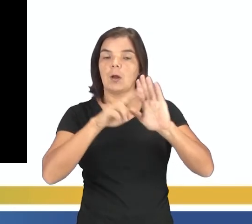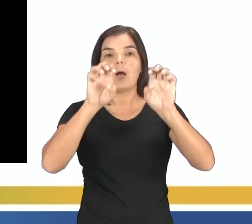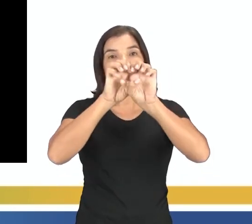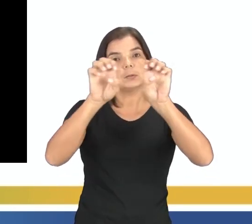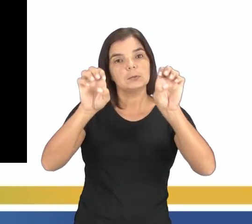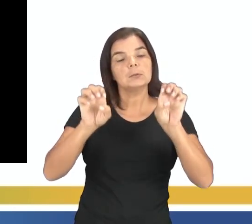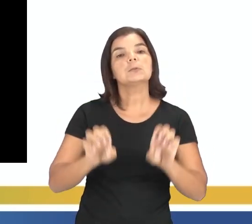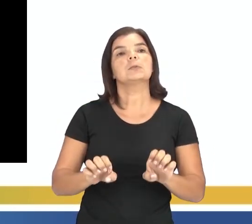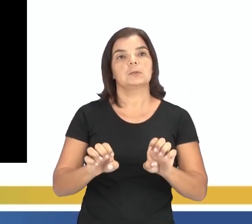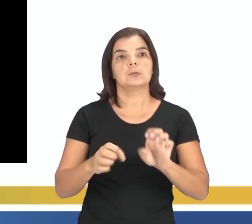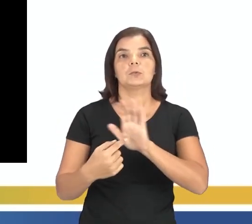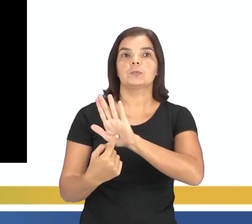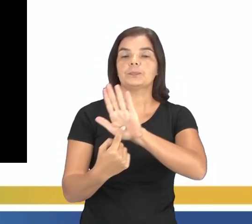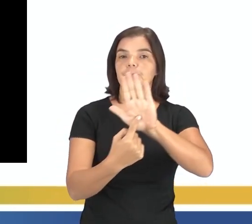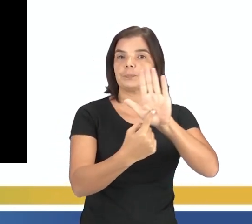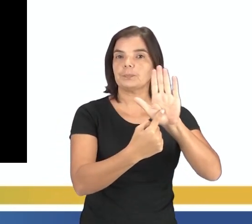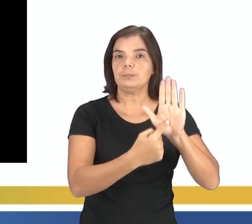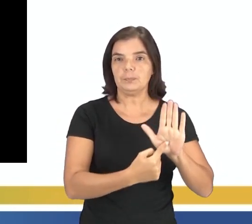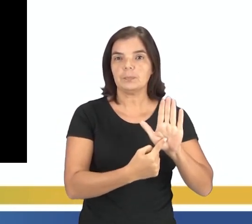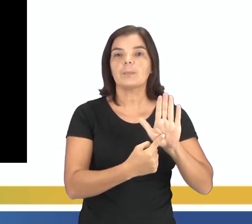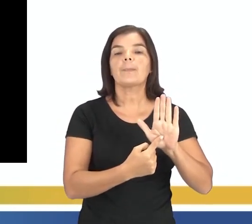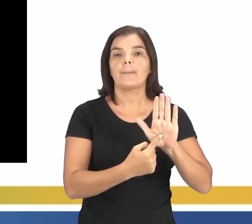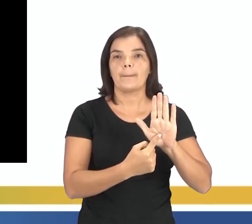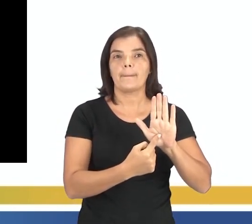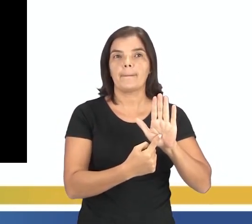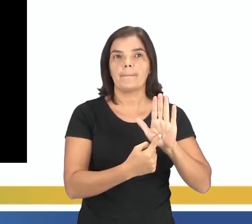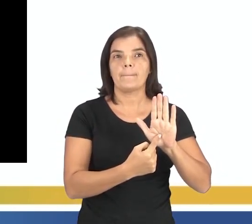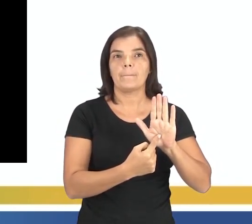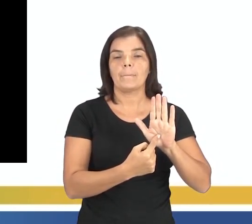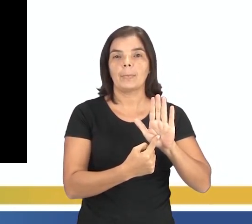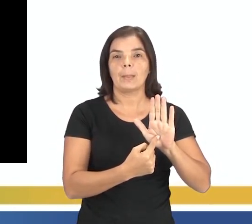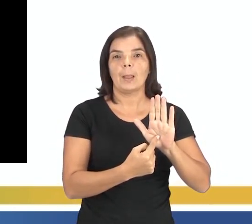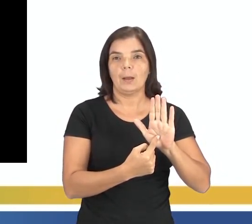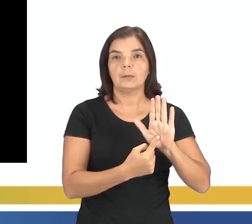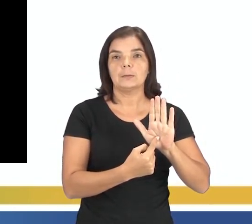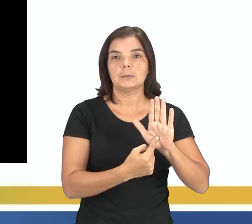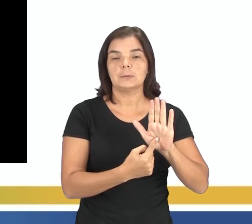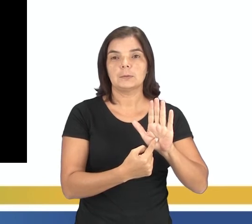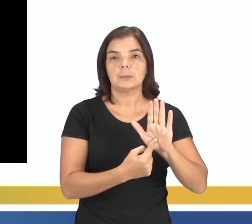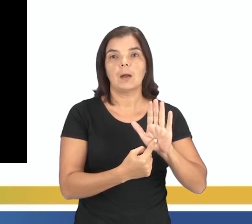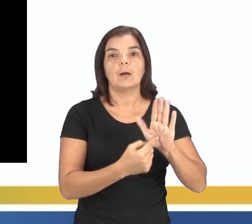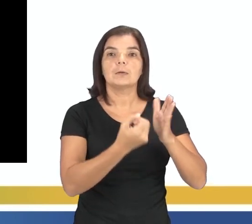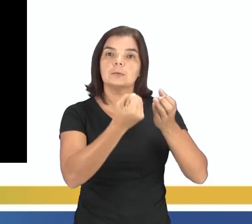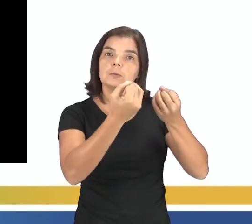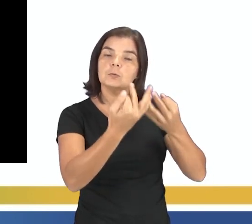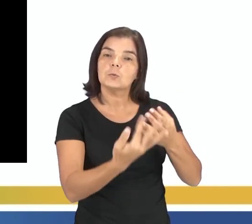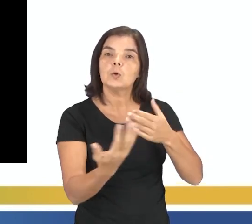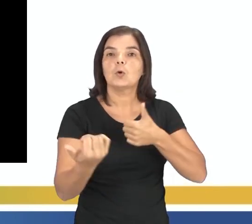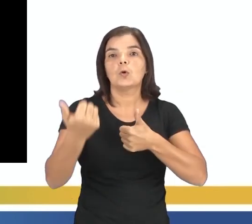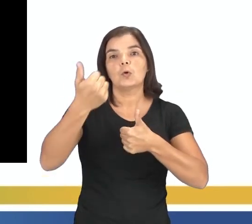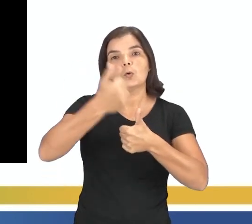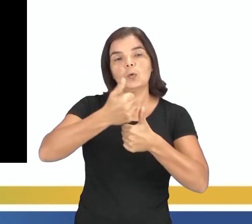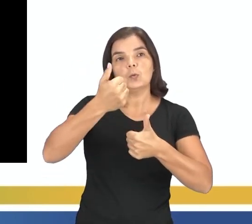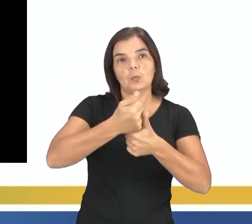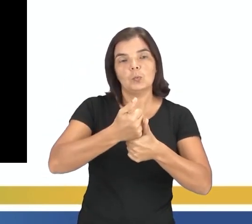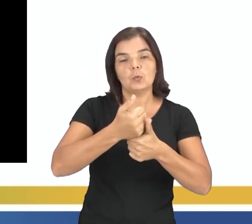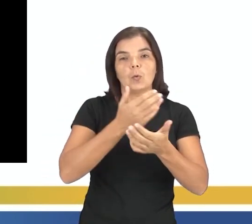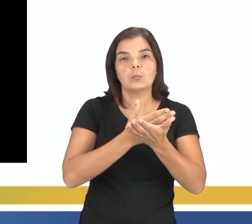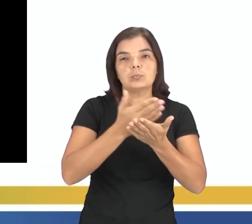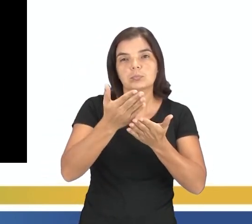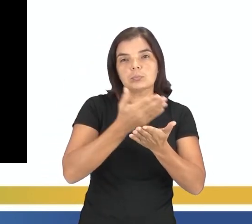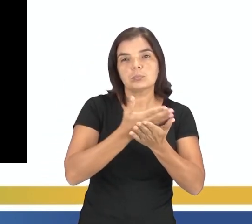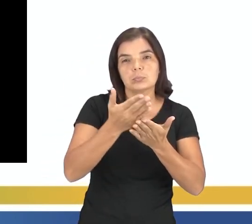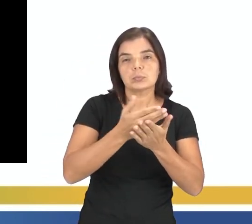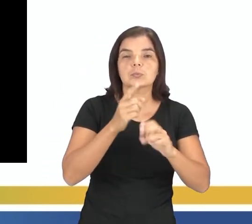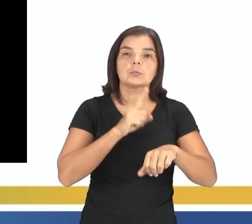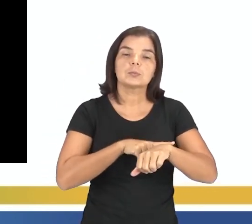equação, que mostra, que representa a situação descrita, aplicando o princípio de conservação